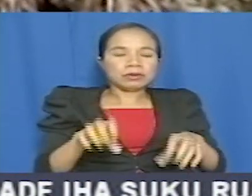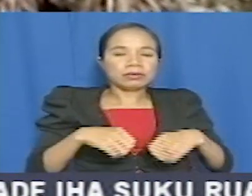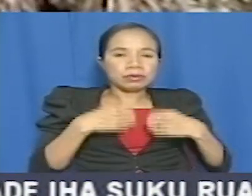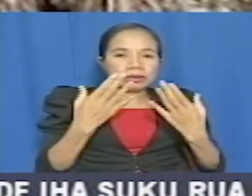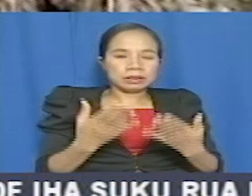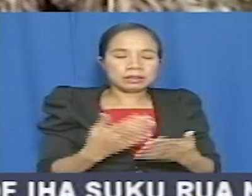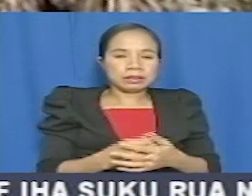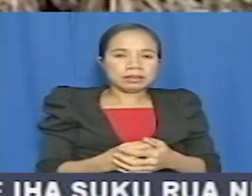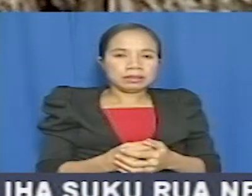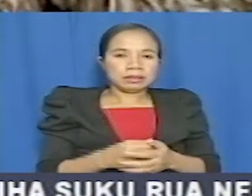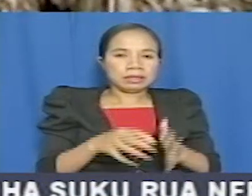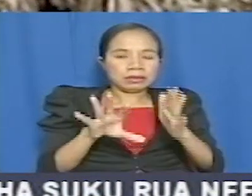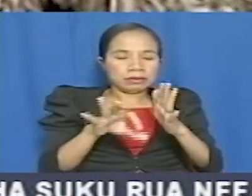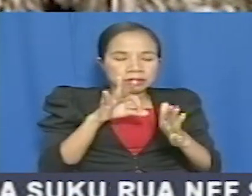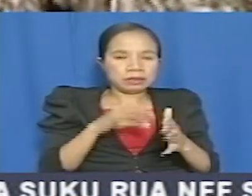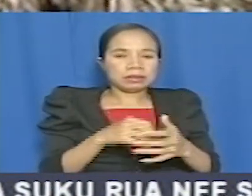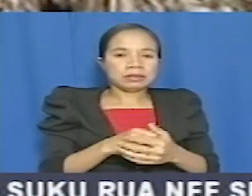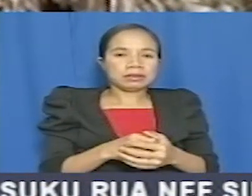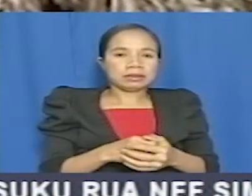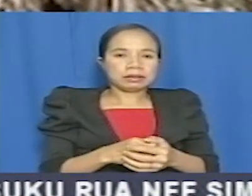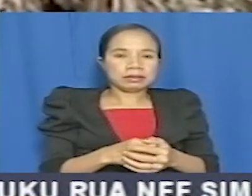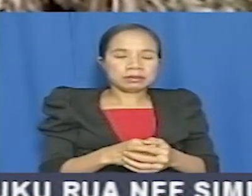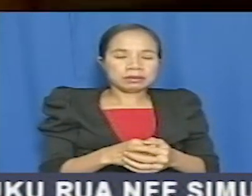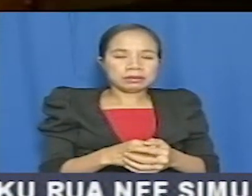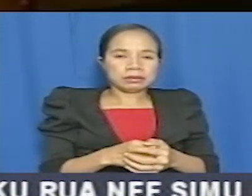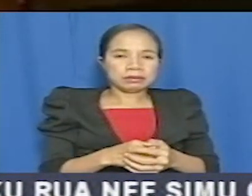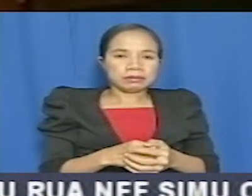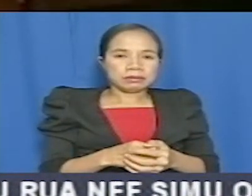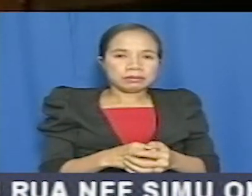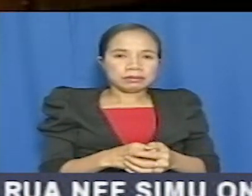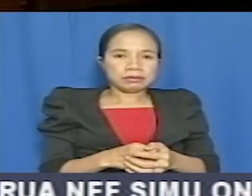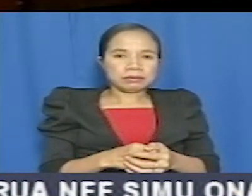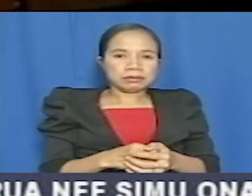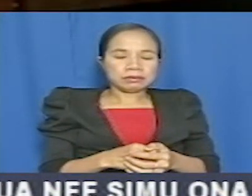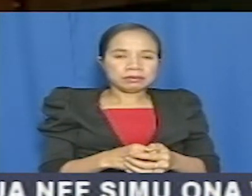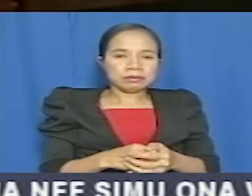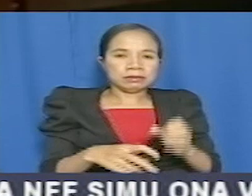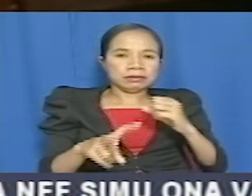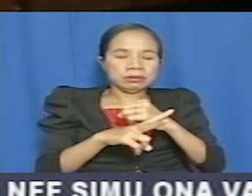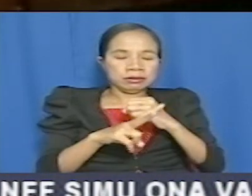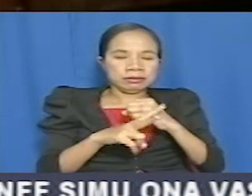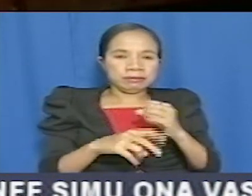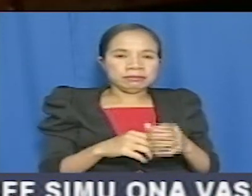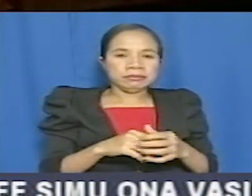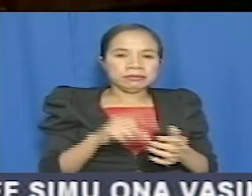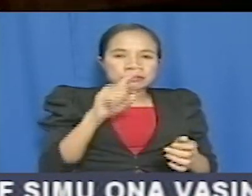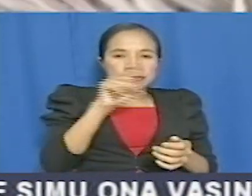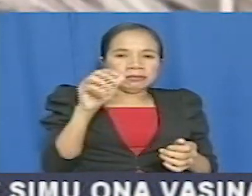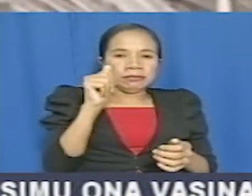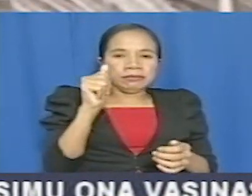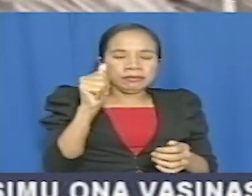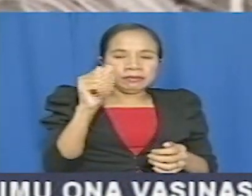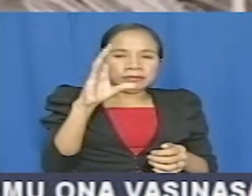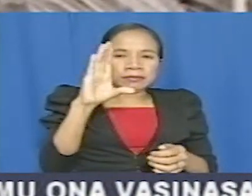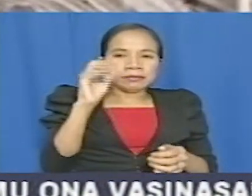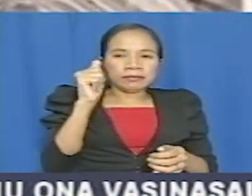atau apa ni, atau itu konstruksi angga lah, posisi dia relator sih ni makanya bel dipini. Vítima Zacarias Pinto Hateta. Situação não